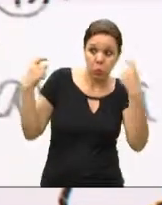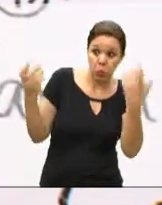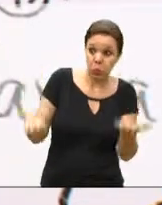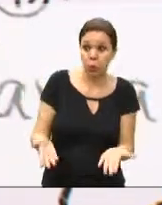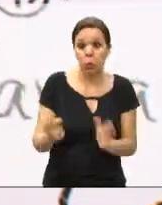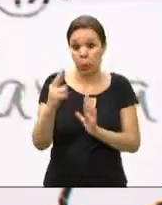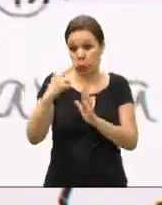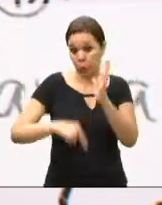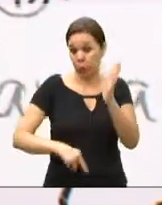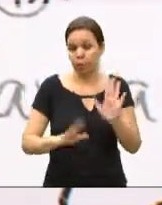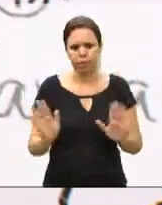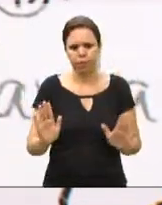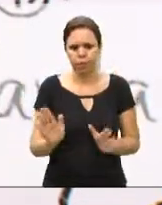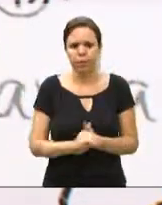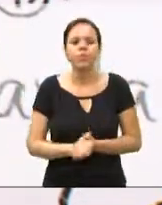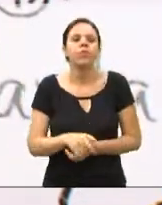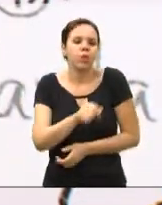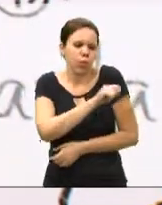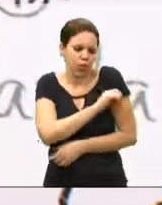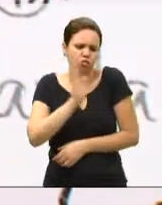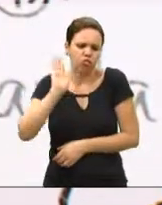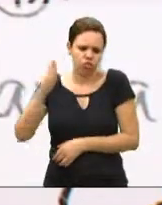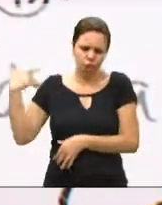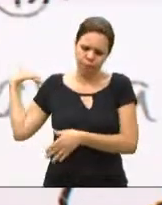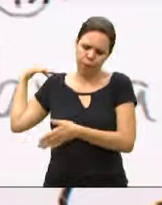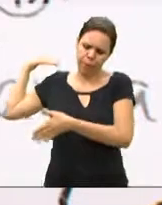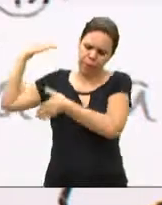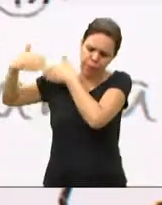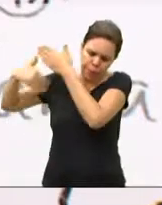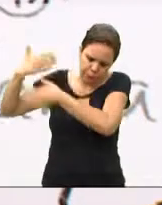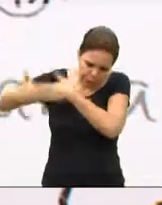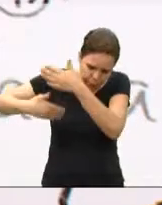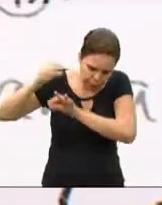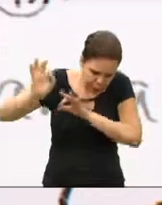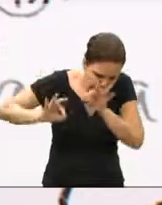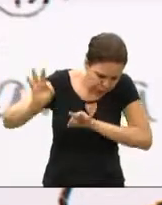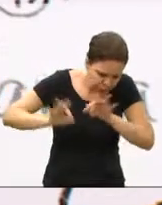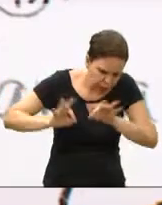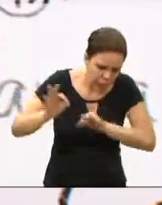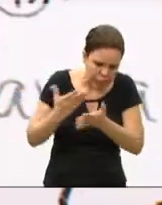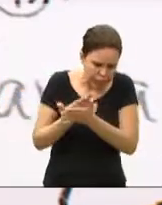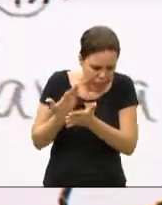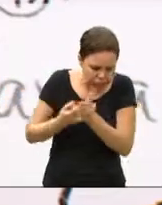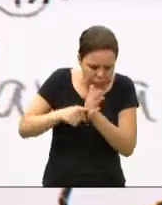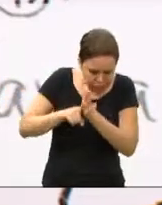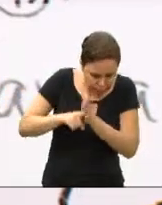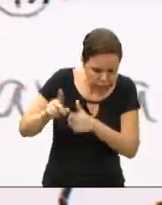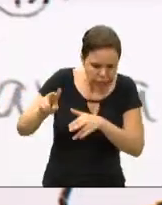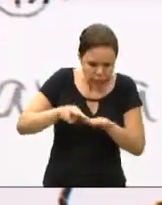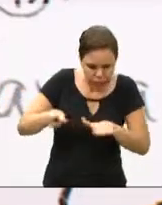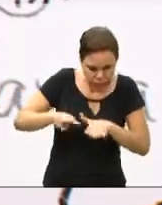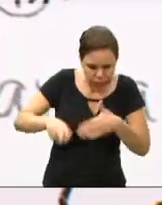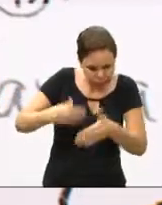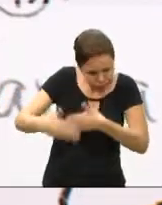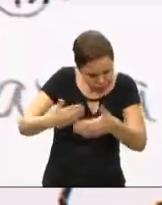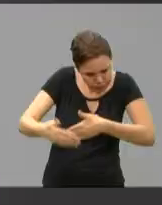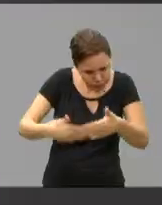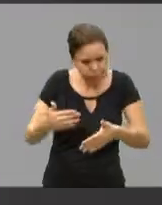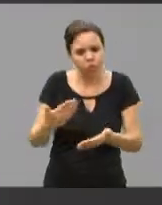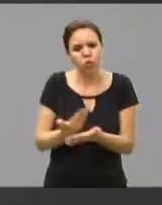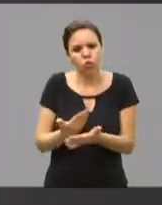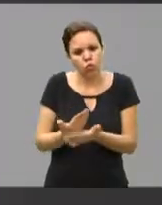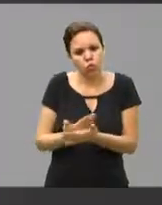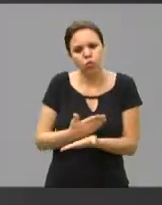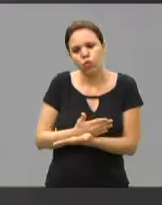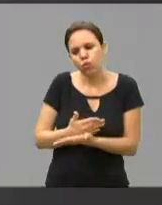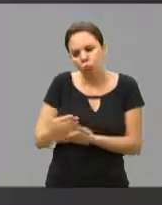com a redação. Então o aluno ele já vem ao longo do tempo, né, se preparando semana após semana, com redações semanais, ou desde